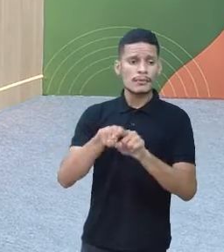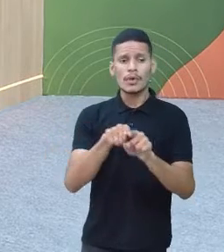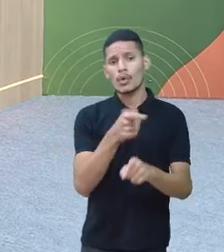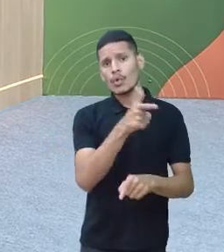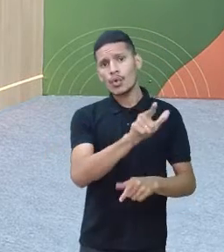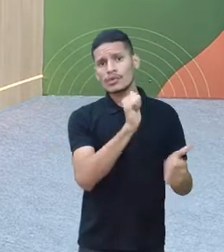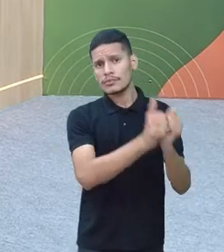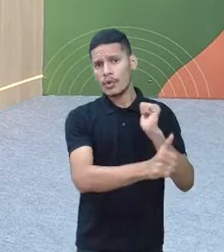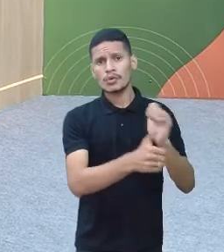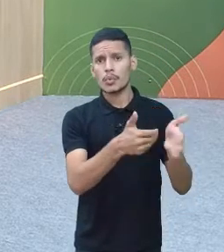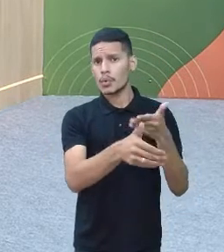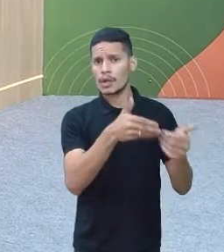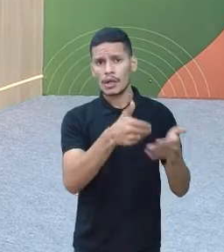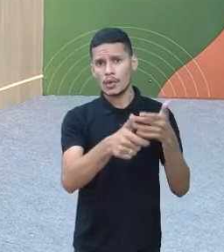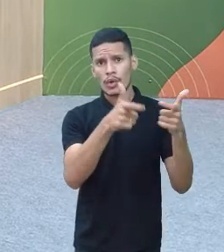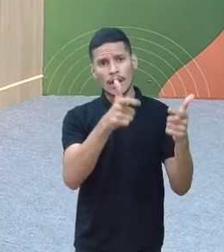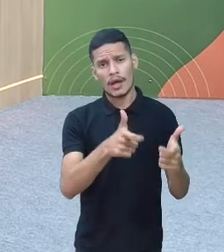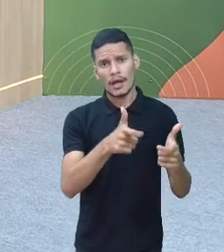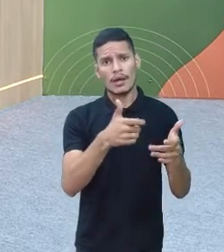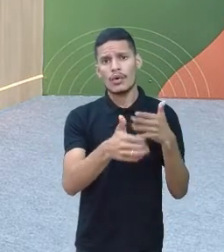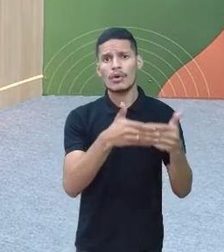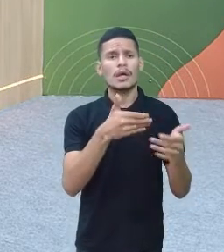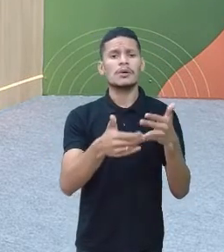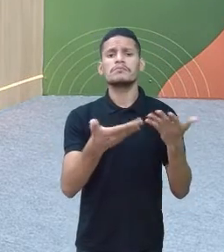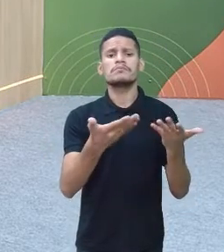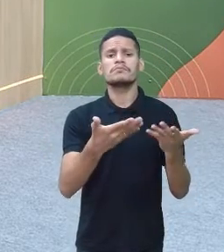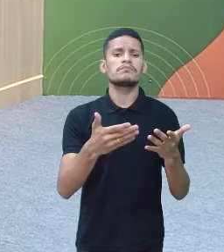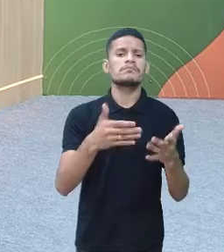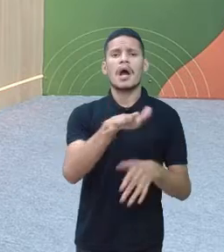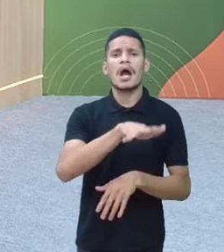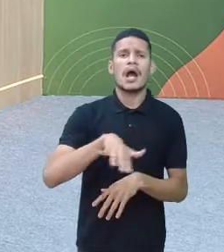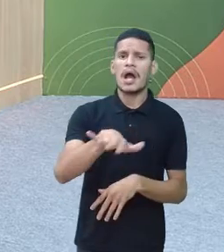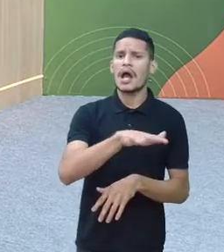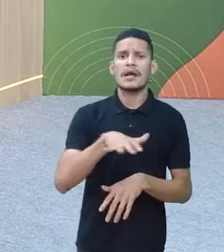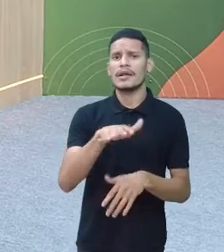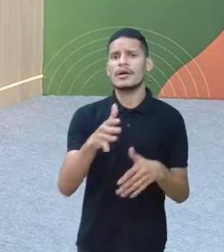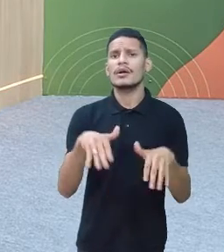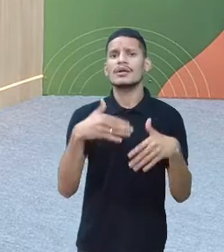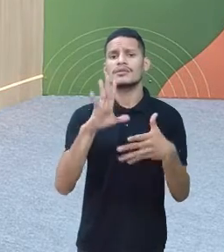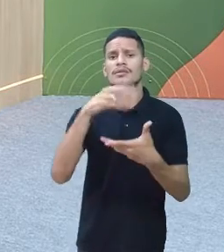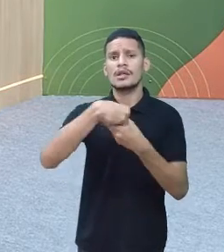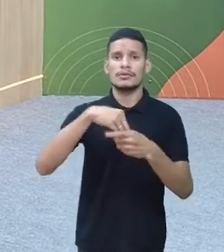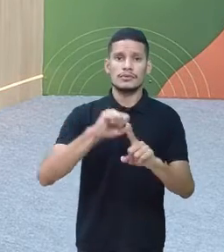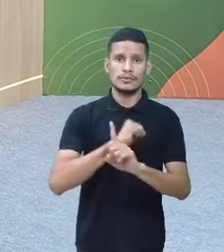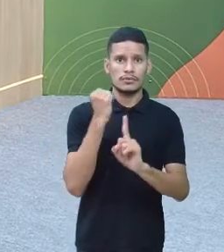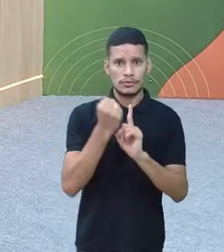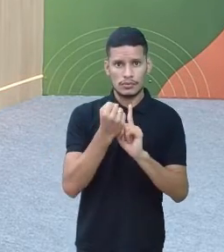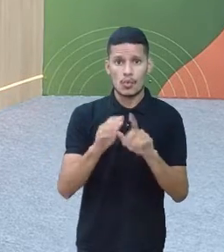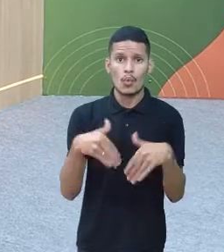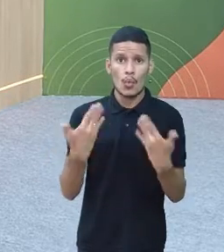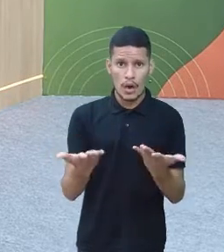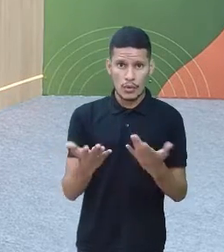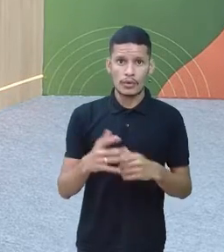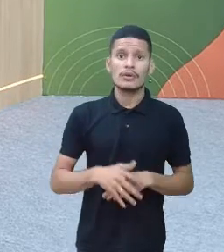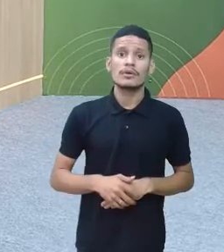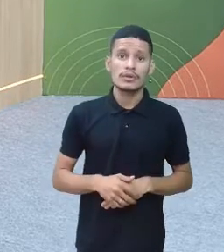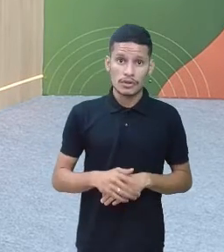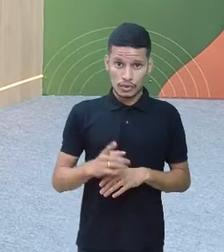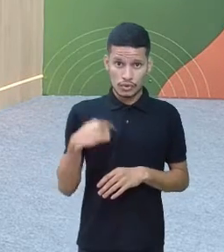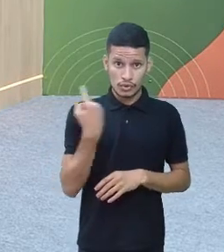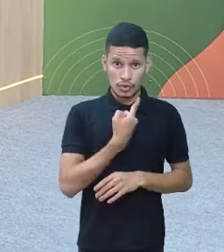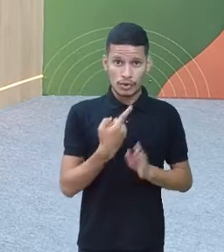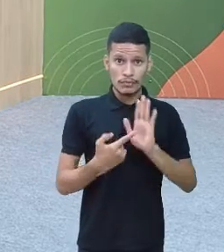esporte, em qualquer lugar, em qualquer área, em qualquer ambiente da sociedade, né? A gente vai trazer